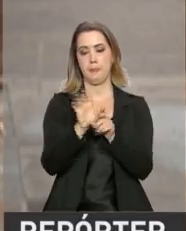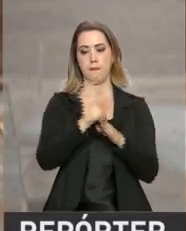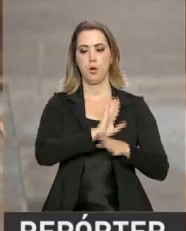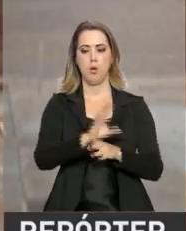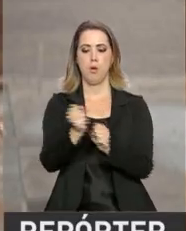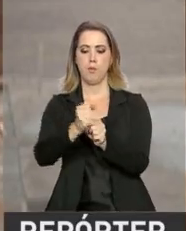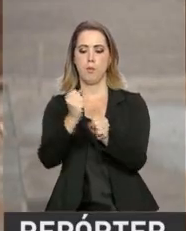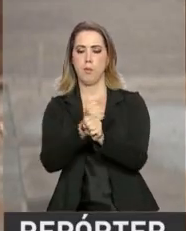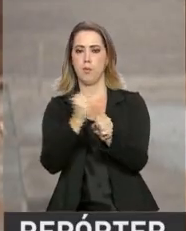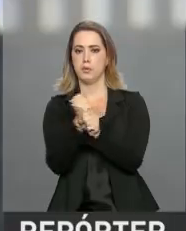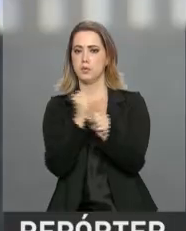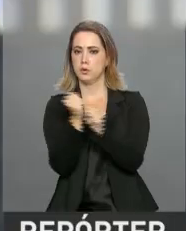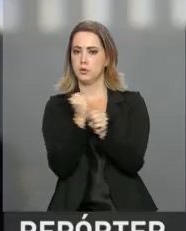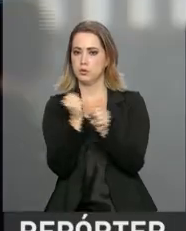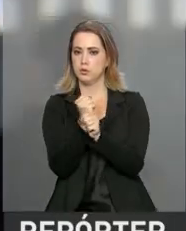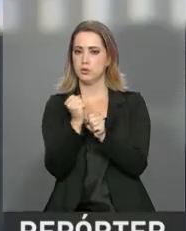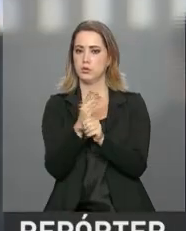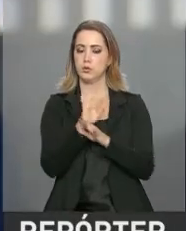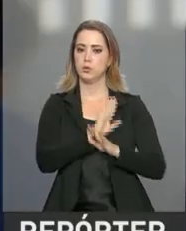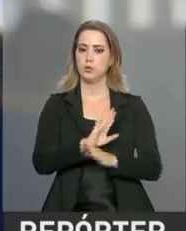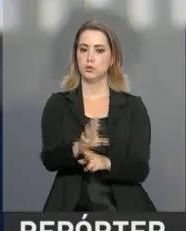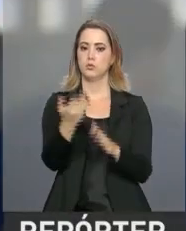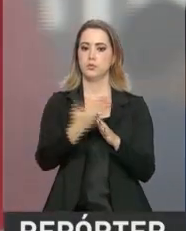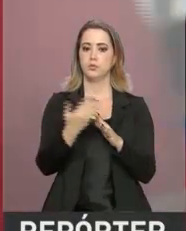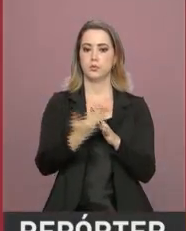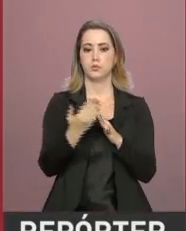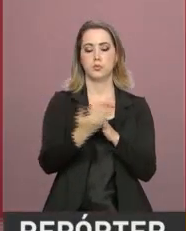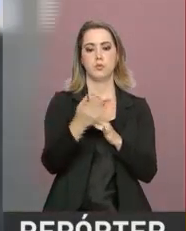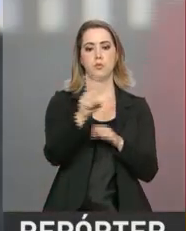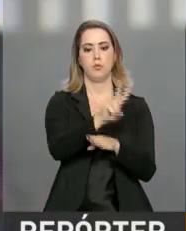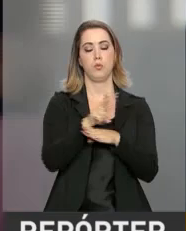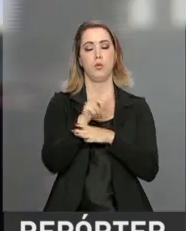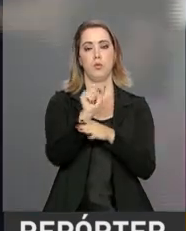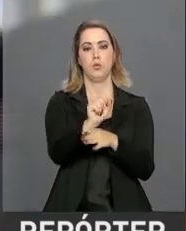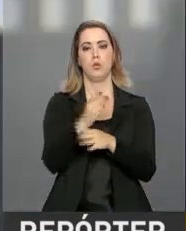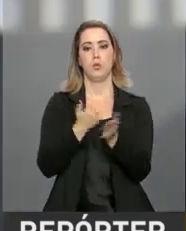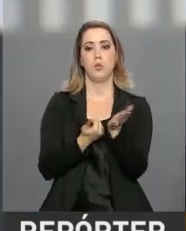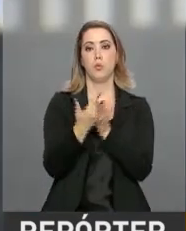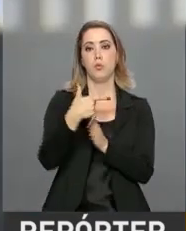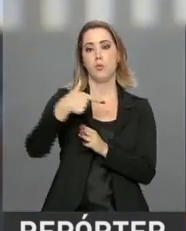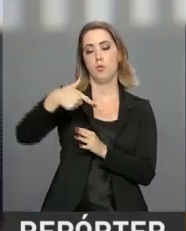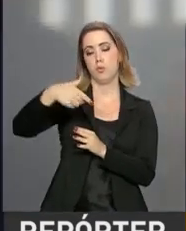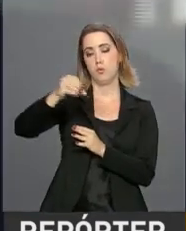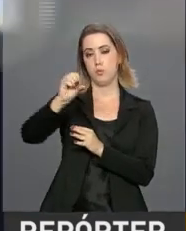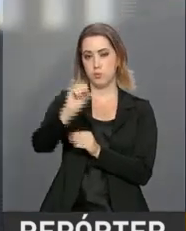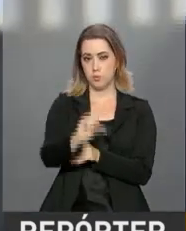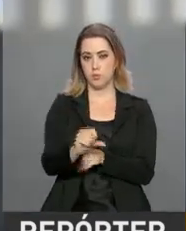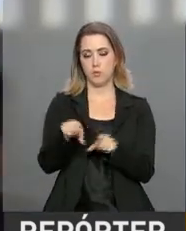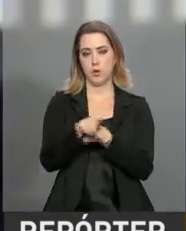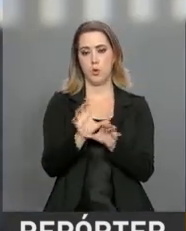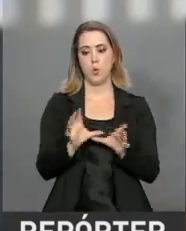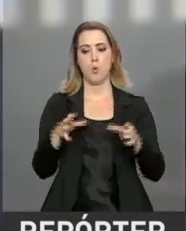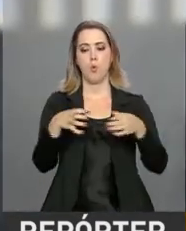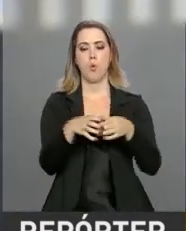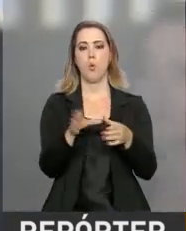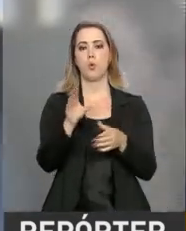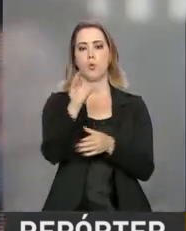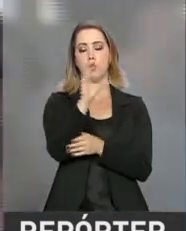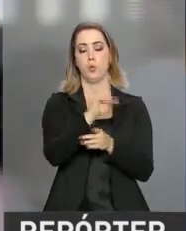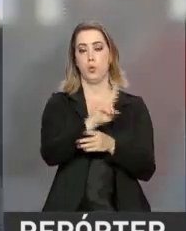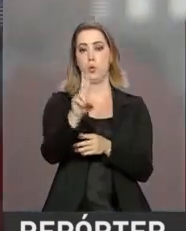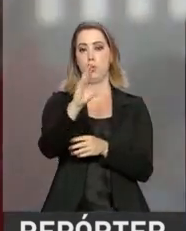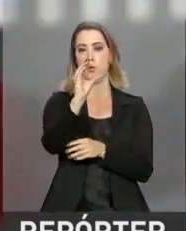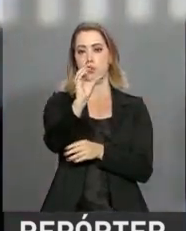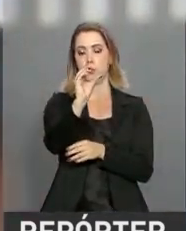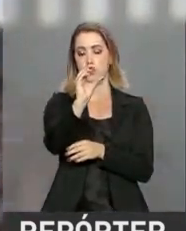em países em desenvolvimento. Desde 2009, os países se reúnem em cúpulas, ou seja, encontros presidenciais. A primeira foi